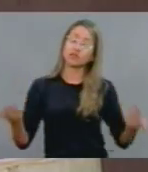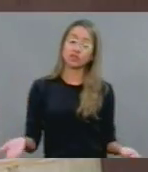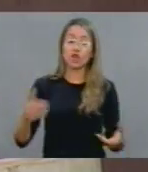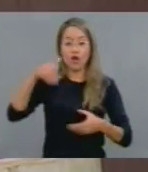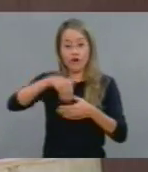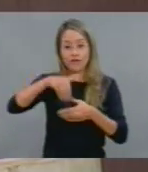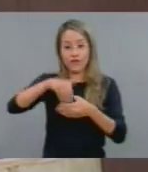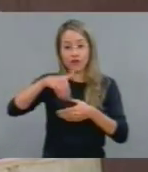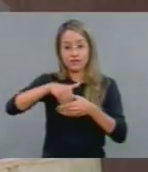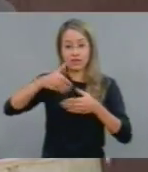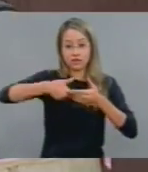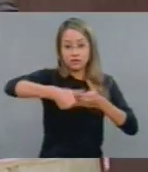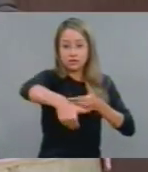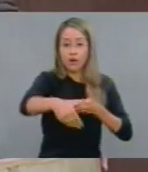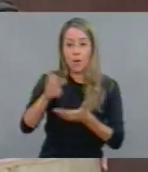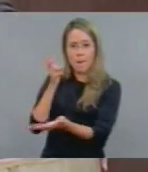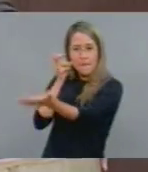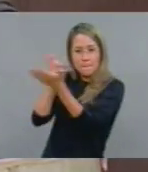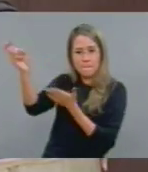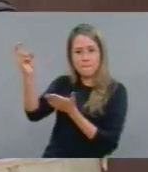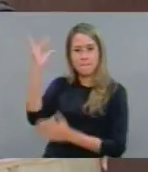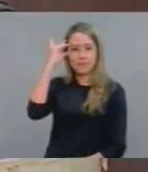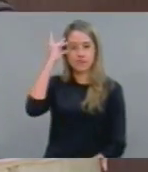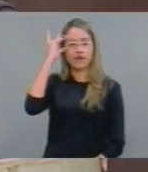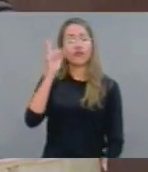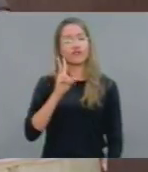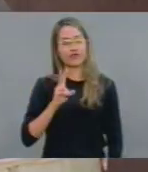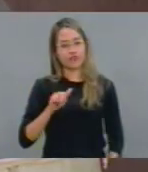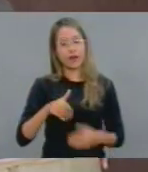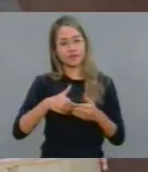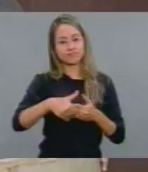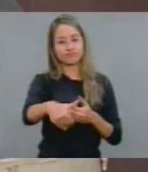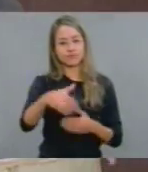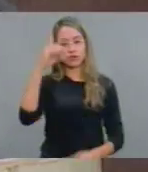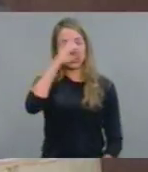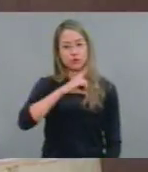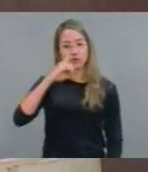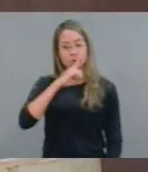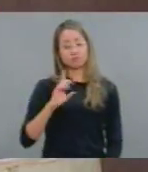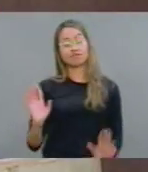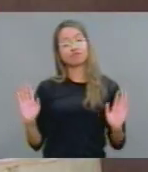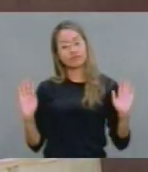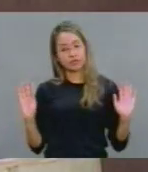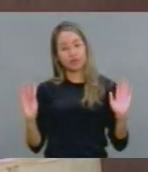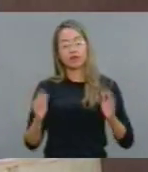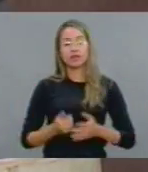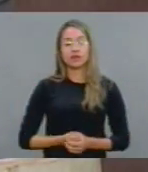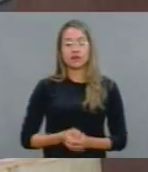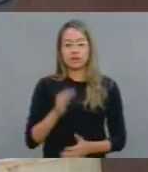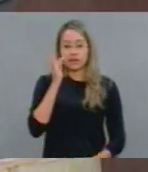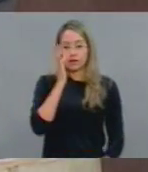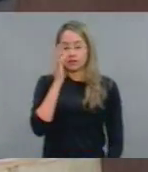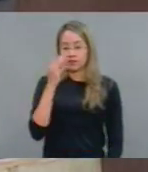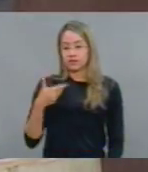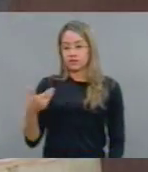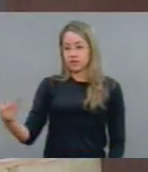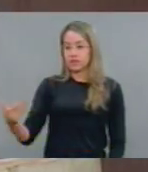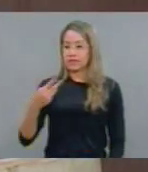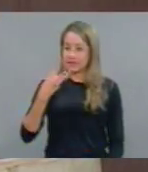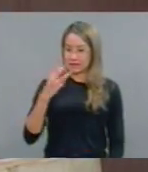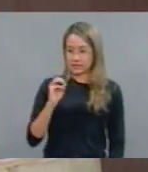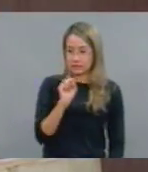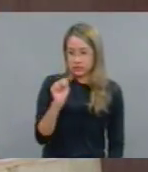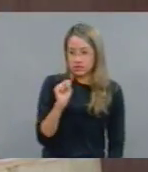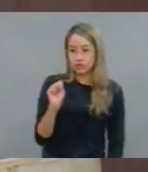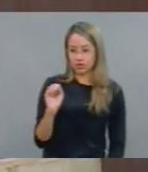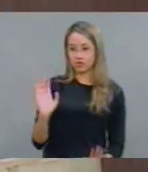impeachment, ela é, por si só, viciada. Deputado Renato Rosendo Ferreira Aragão, quando o senhor puder, me conceda 30 segundos aí, ou